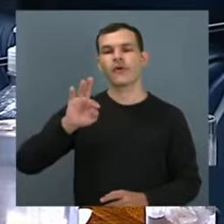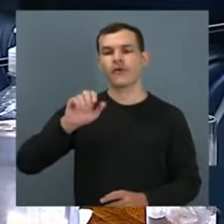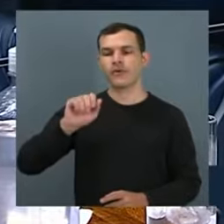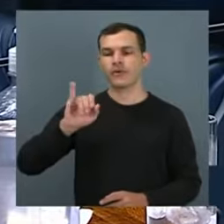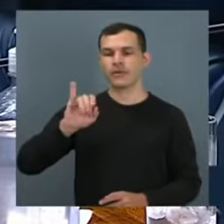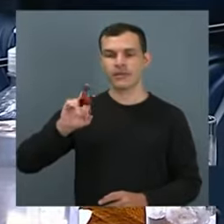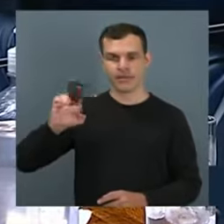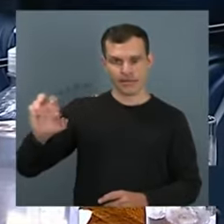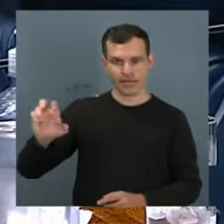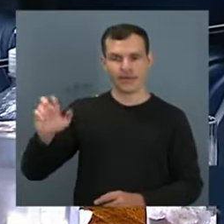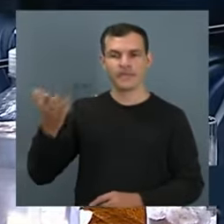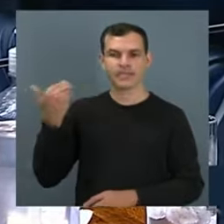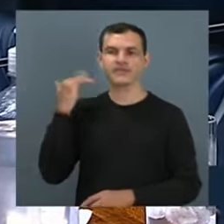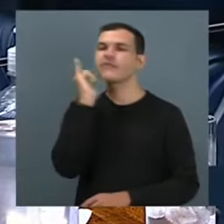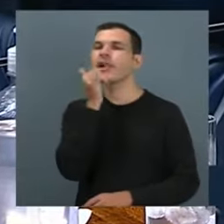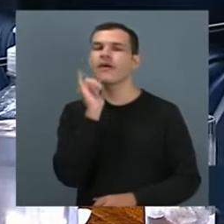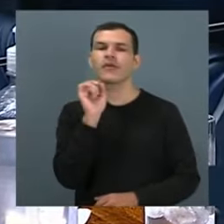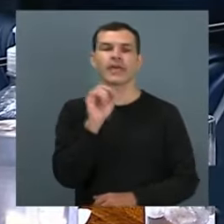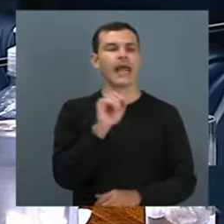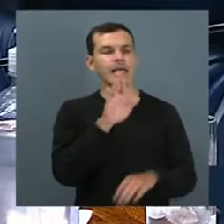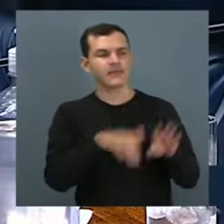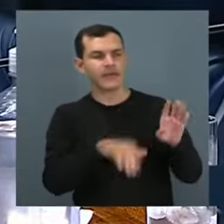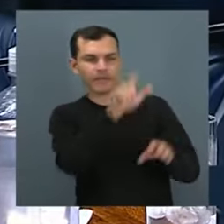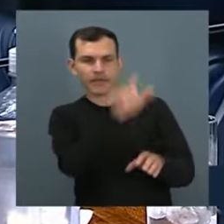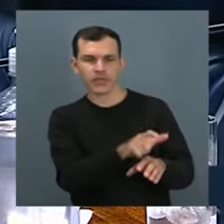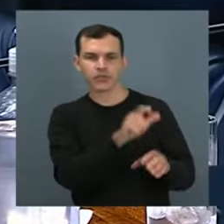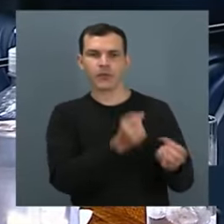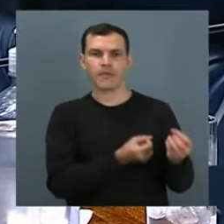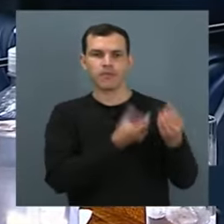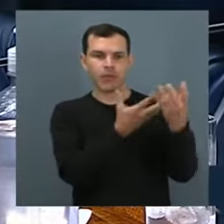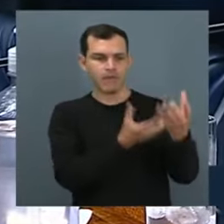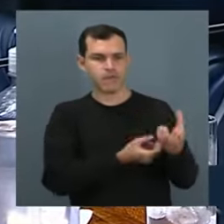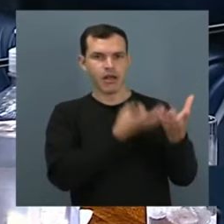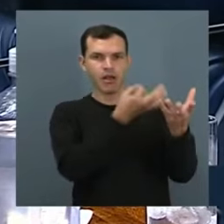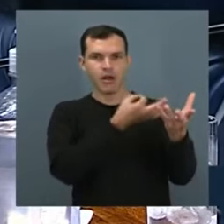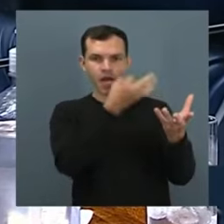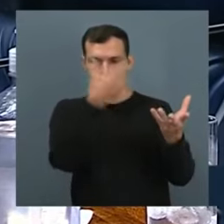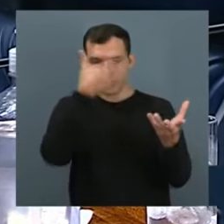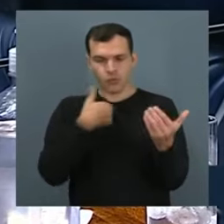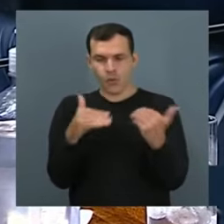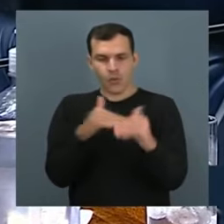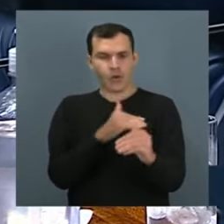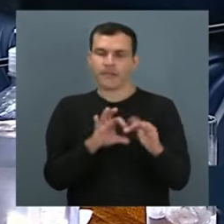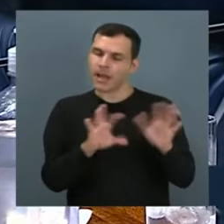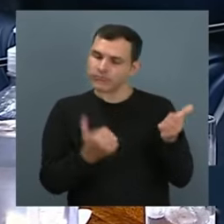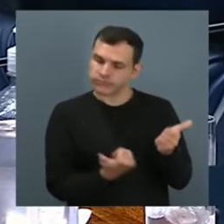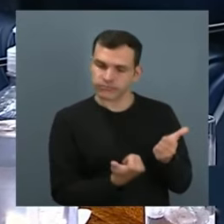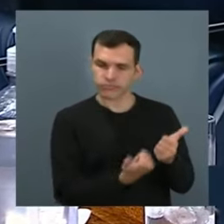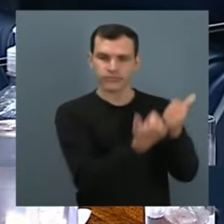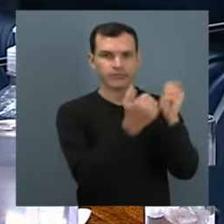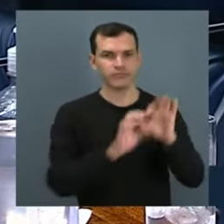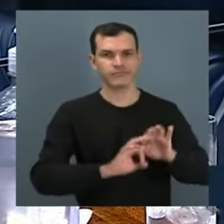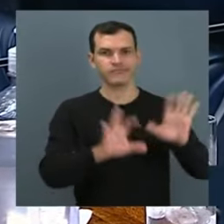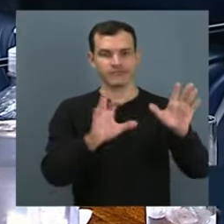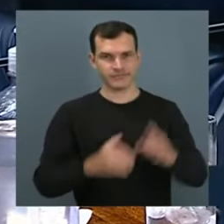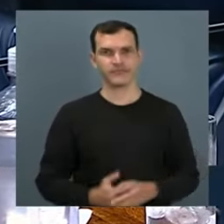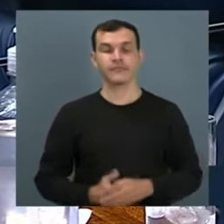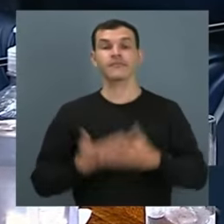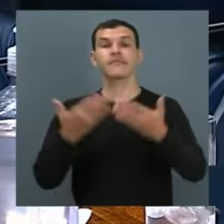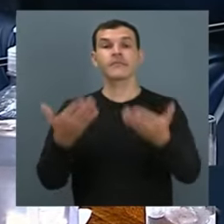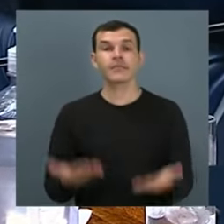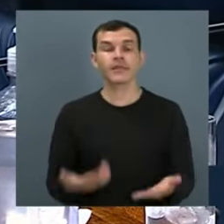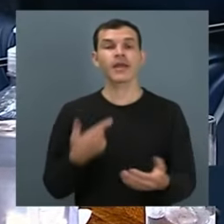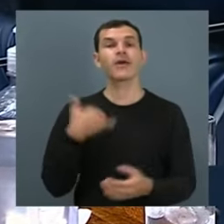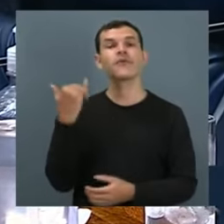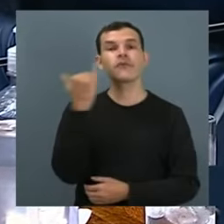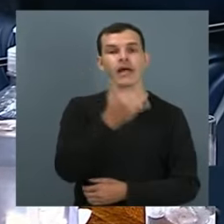na questão do seu pronunciamento, eu vou respeitá-lo. Só vou lembrar, porque você estava junto comigo, e eu